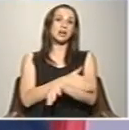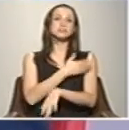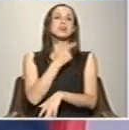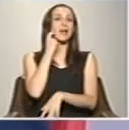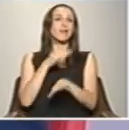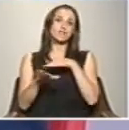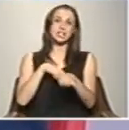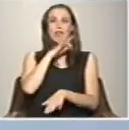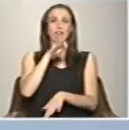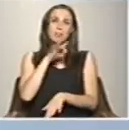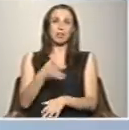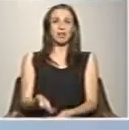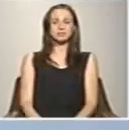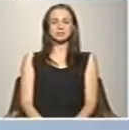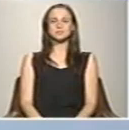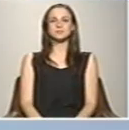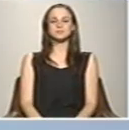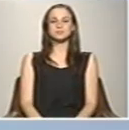vezes também se vão dando